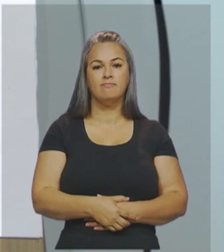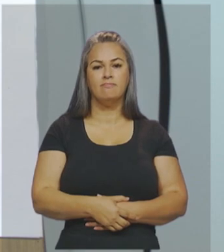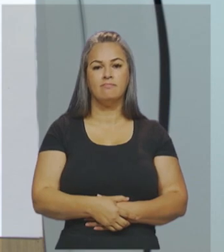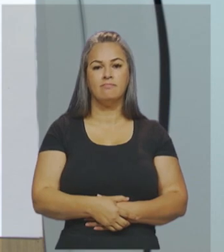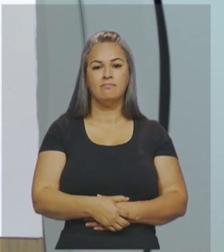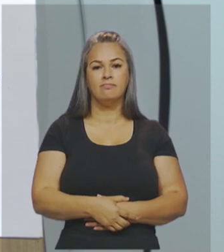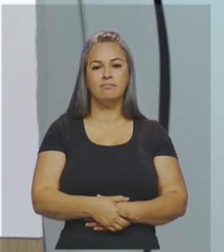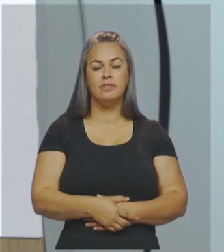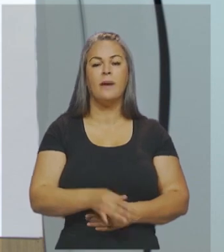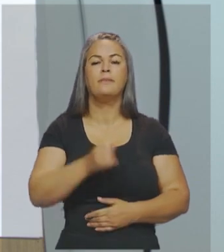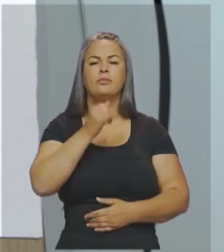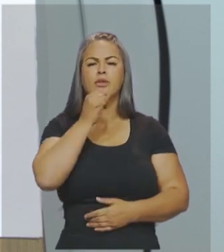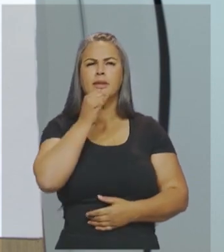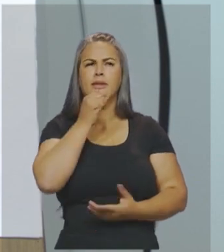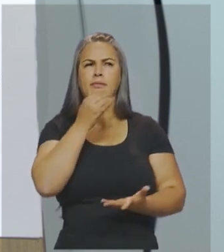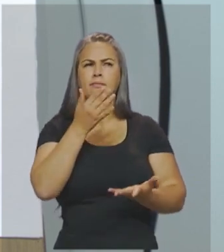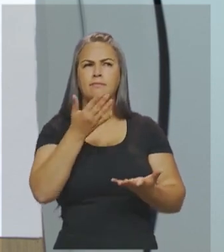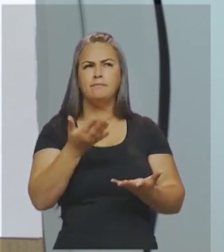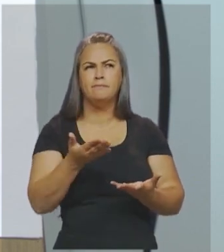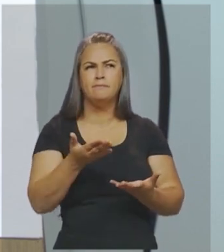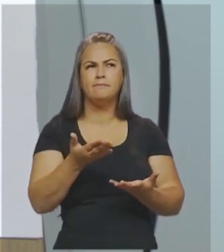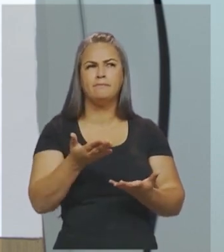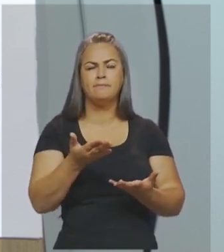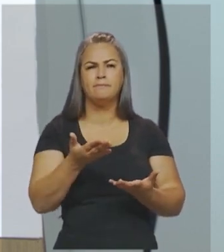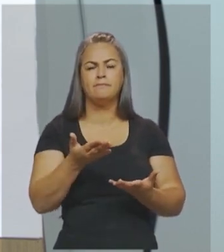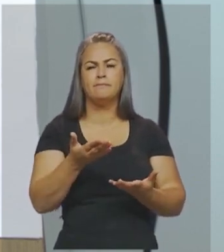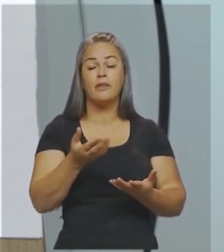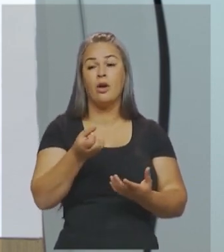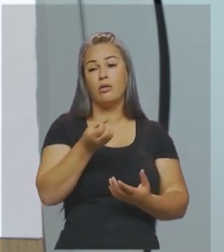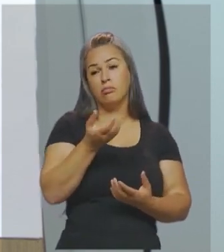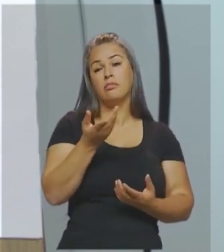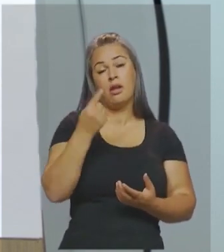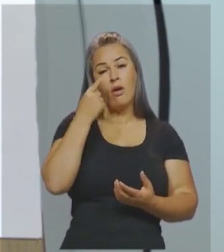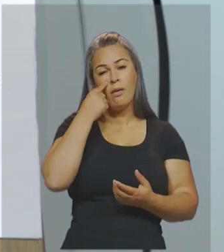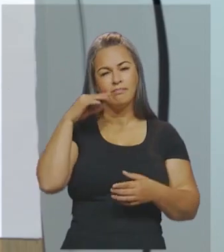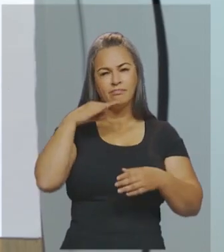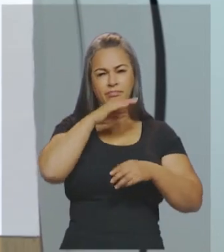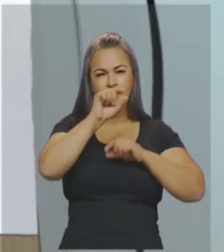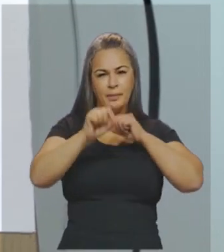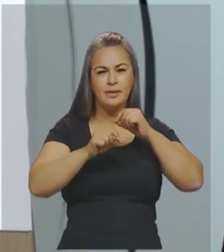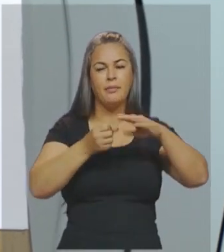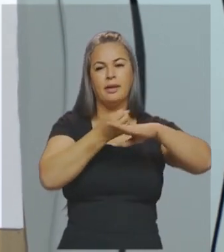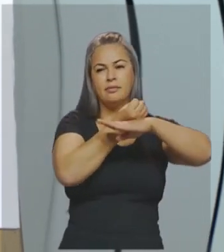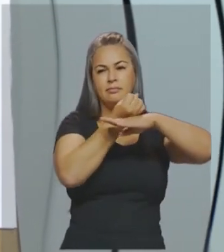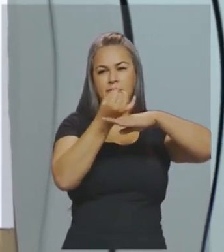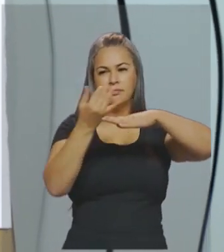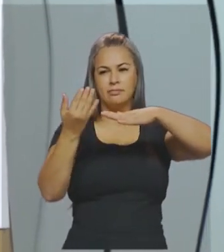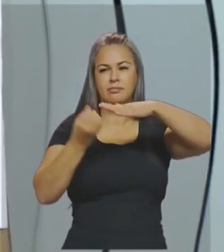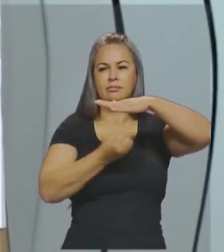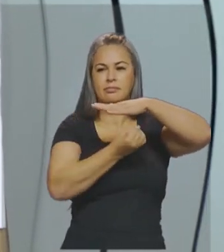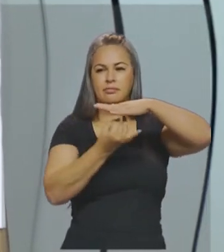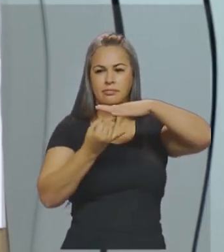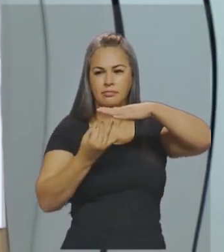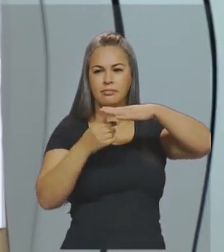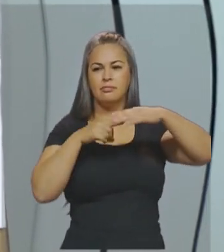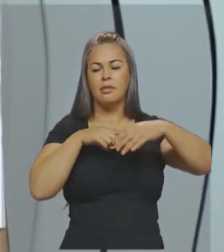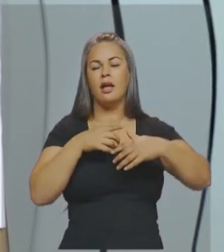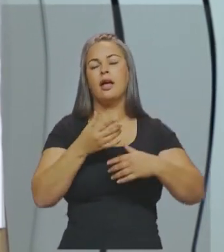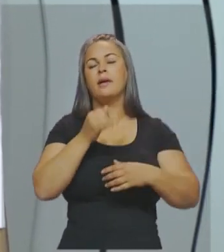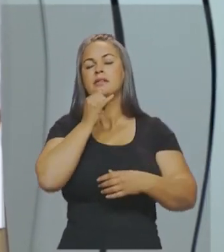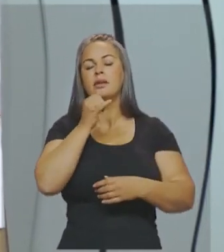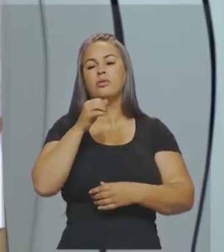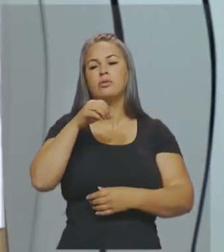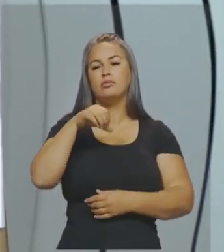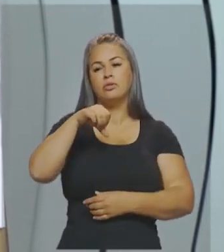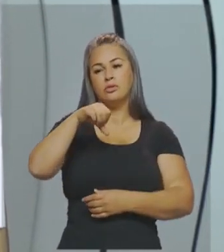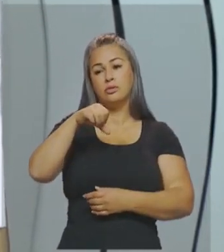Vou colocar um exemplo aqui. Então, vou pegar aqui com 4 termos. Então, 9, 10, 11